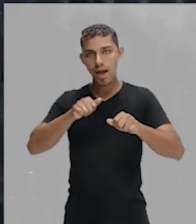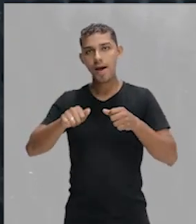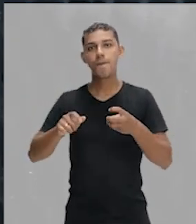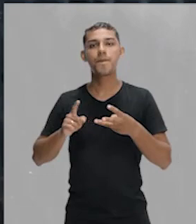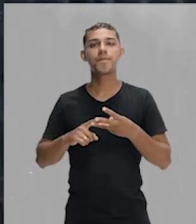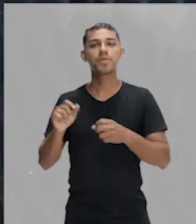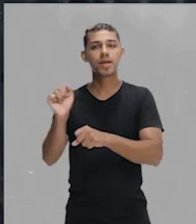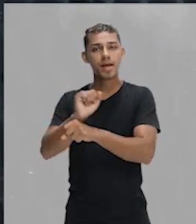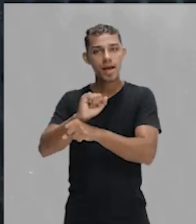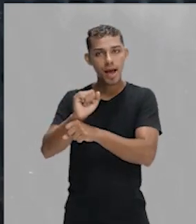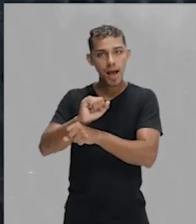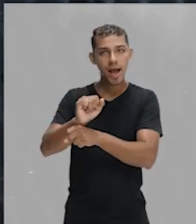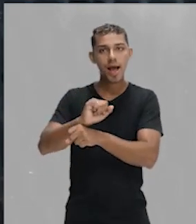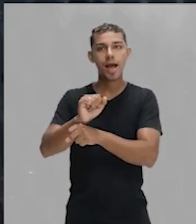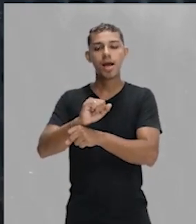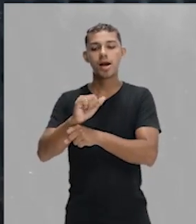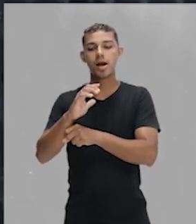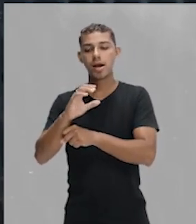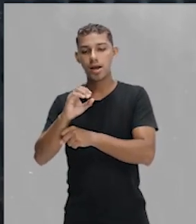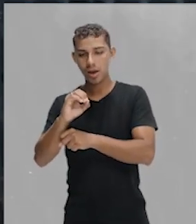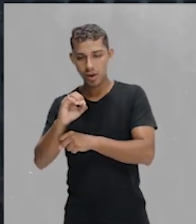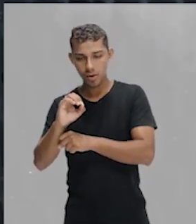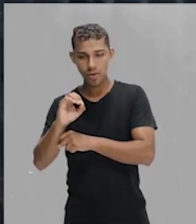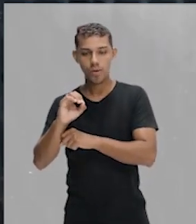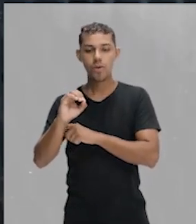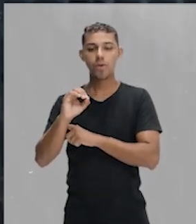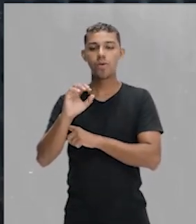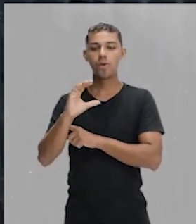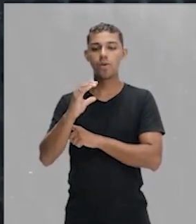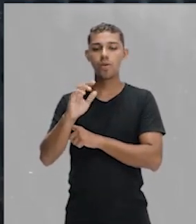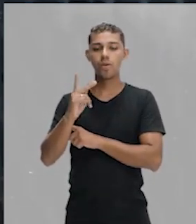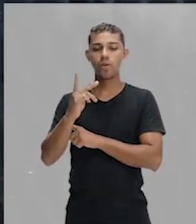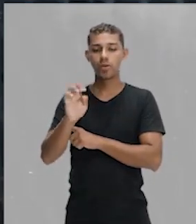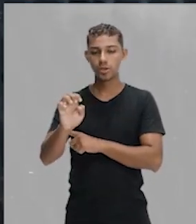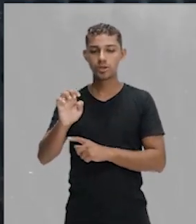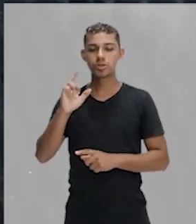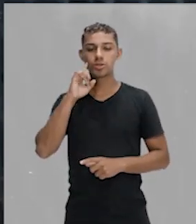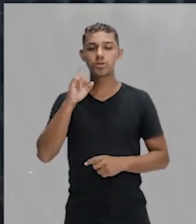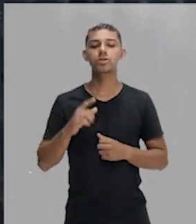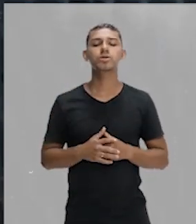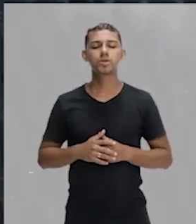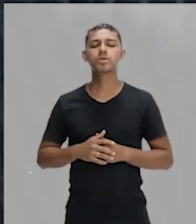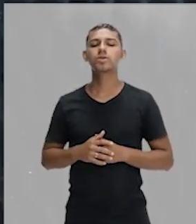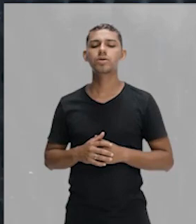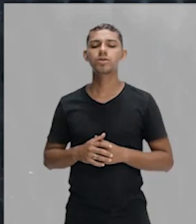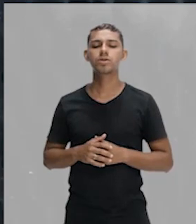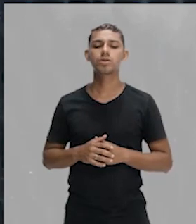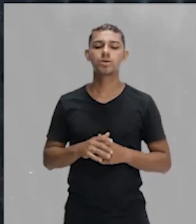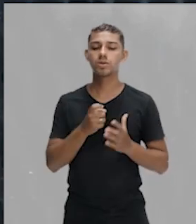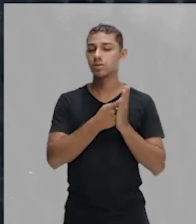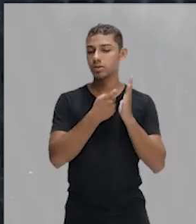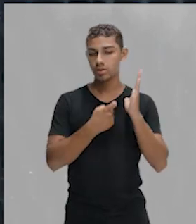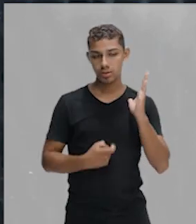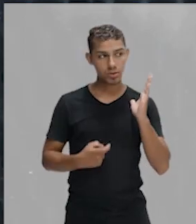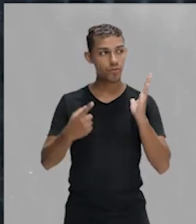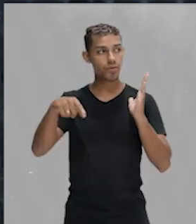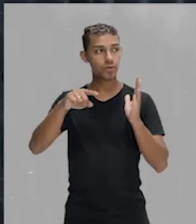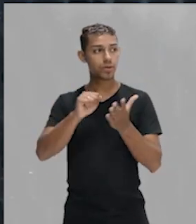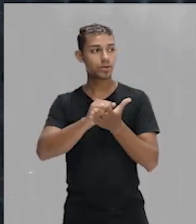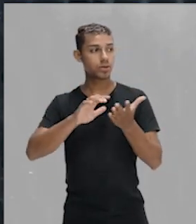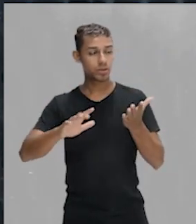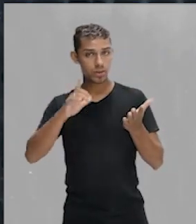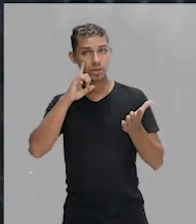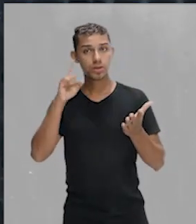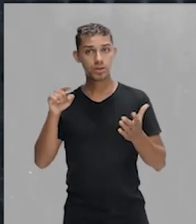vocês vão ver muito em diversos textos, se usa muito coach. Desses que estão aqui, se vê mais nos textos que vocês fazem as